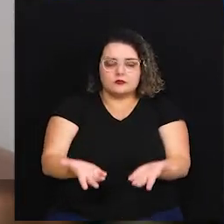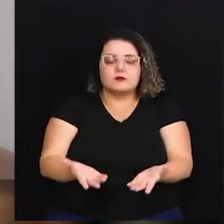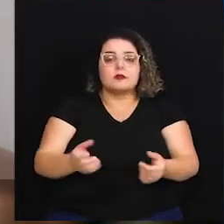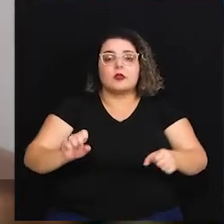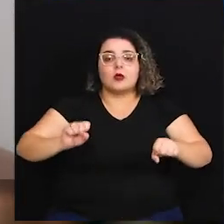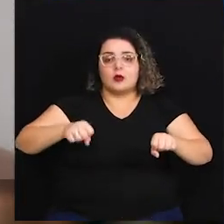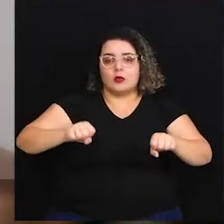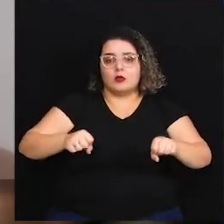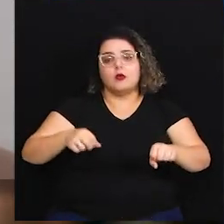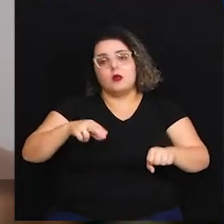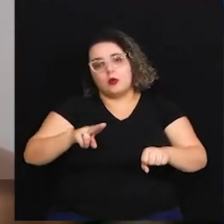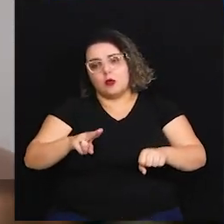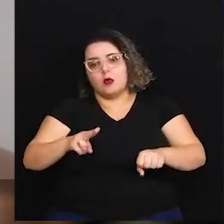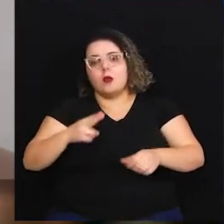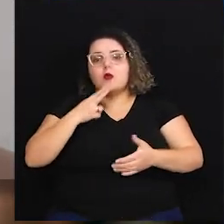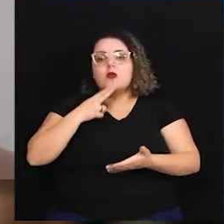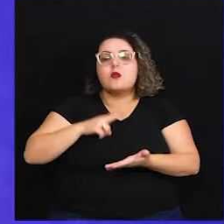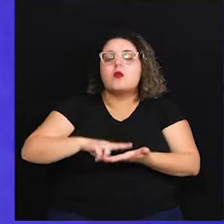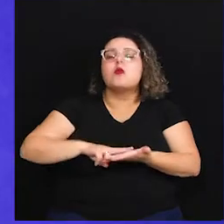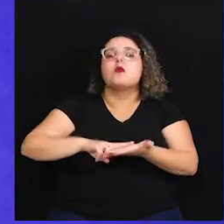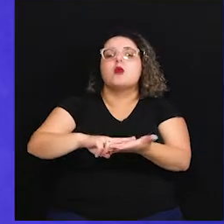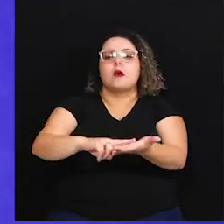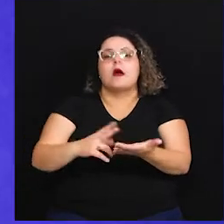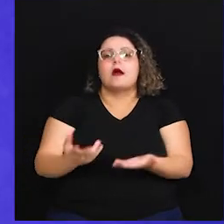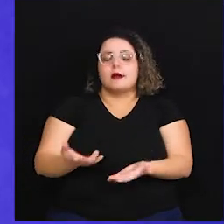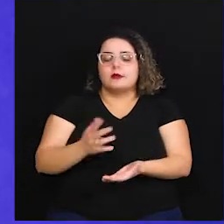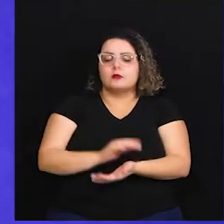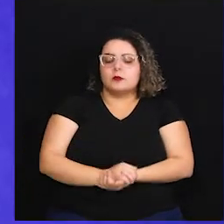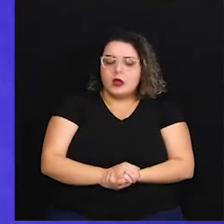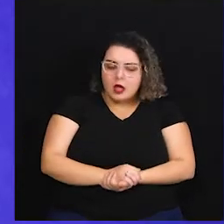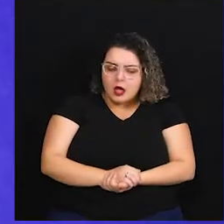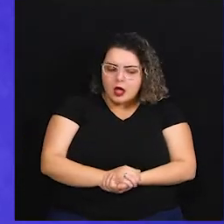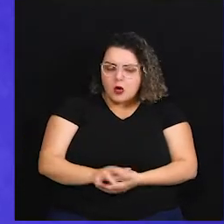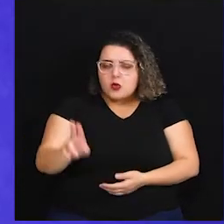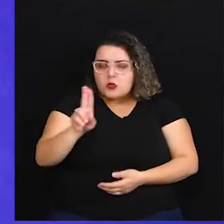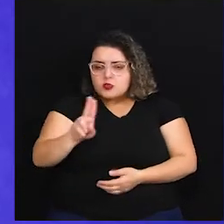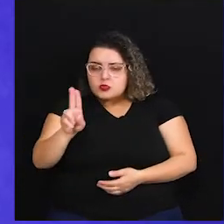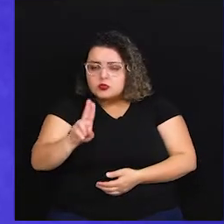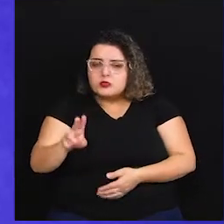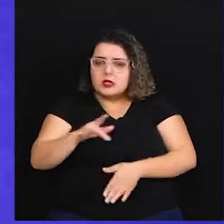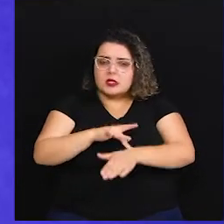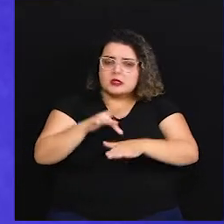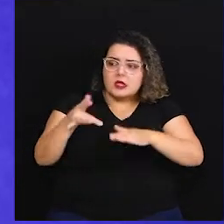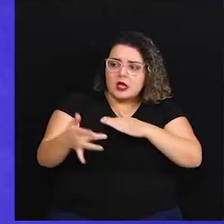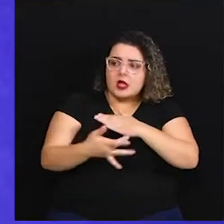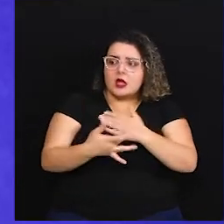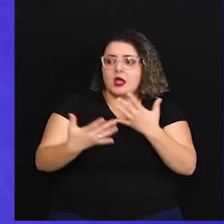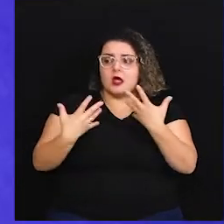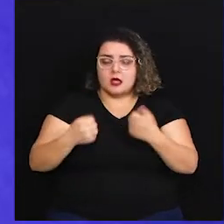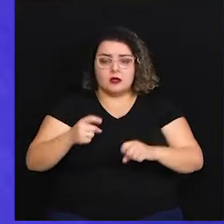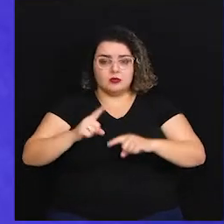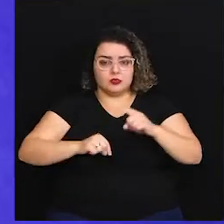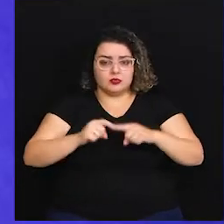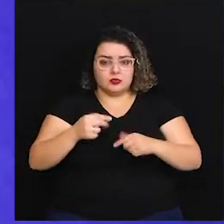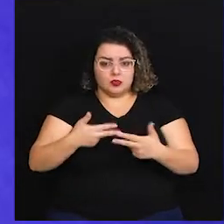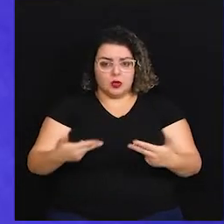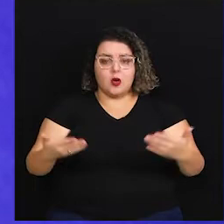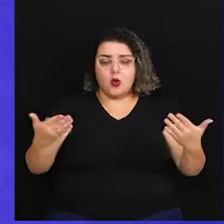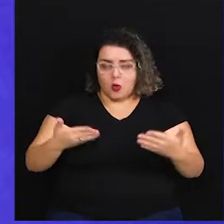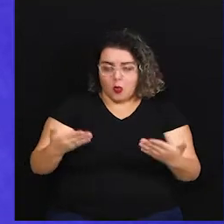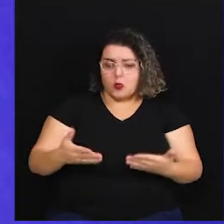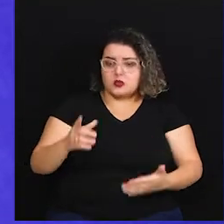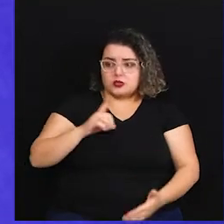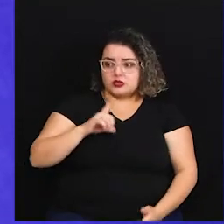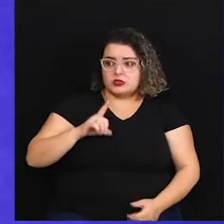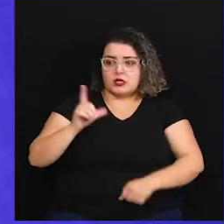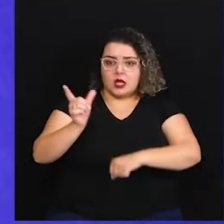por motoboy ou correio. Apesar de usar muito as redes sociais, eu recebi aqui um material dizendo que hoje você